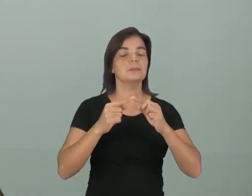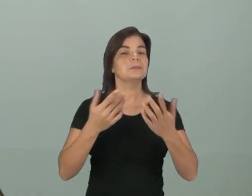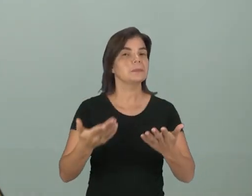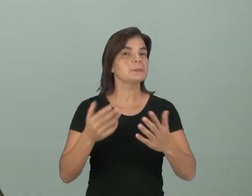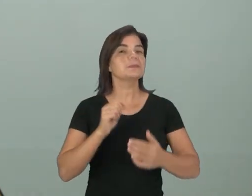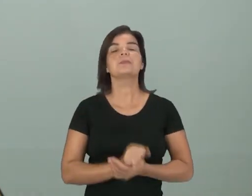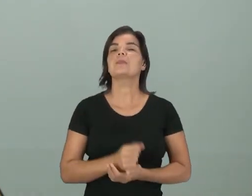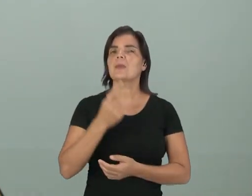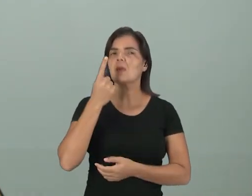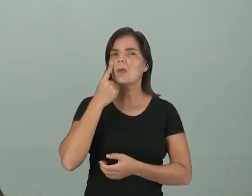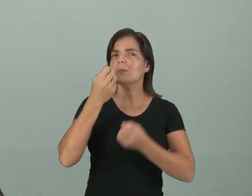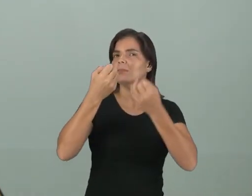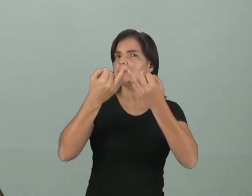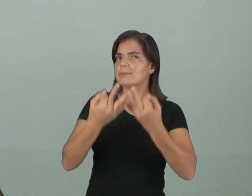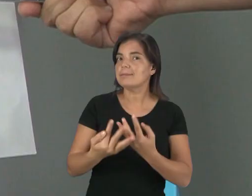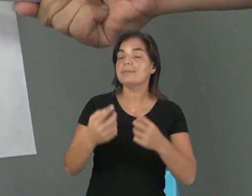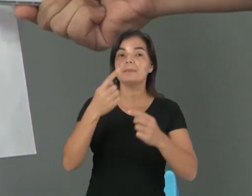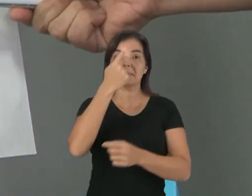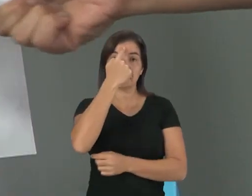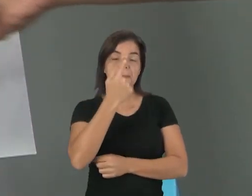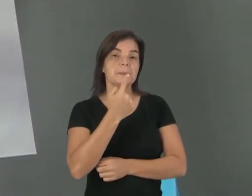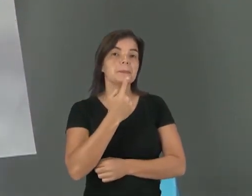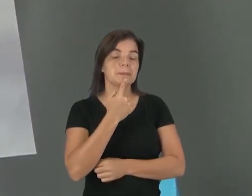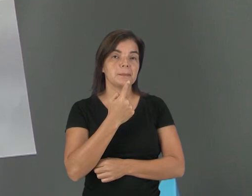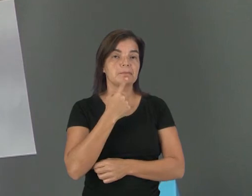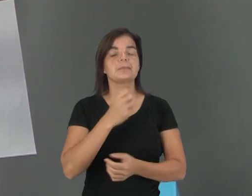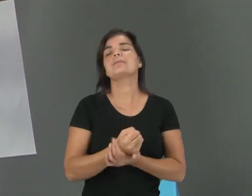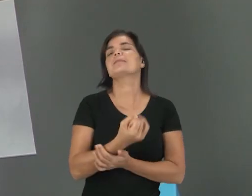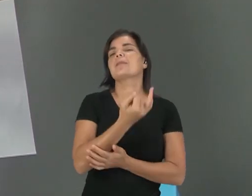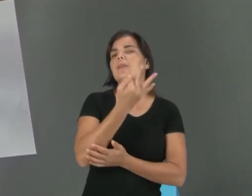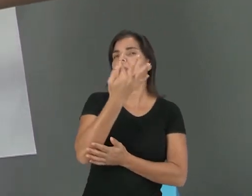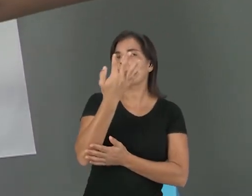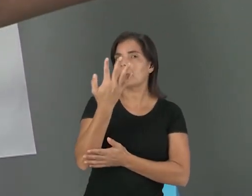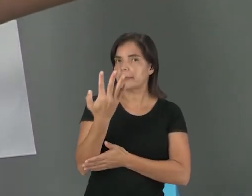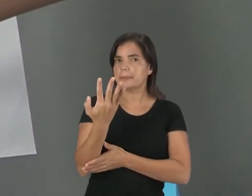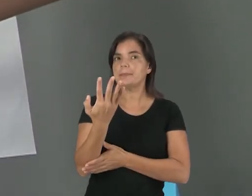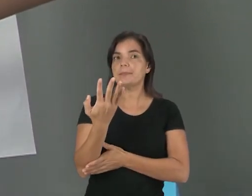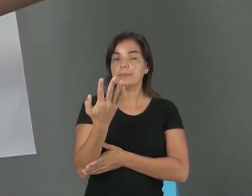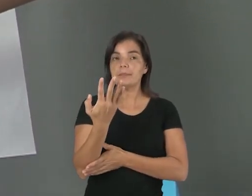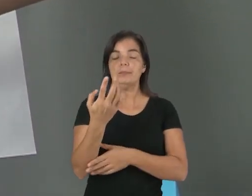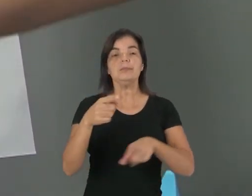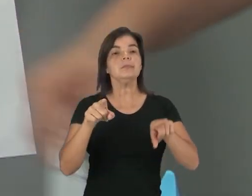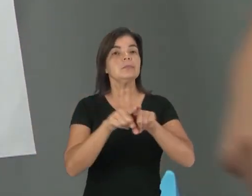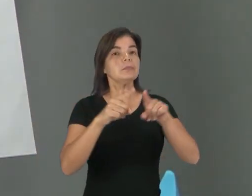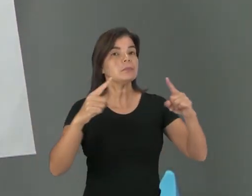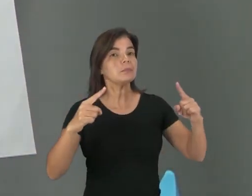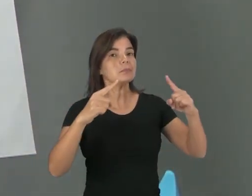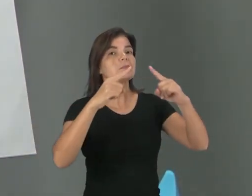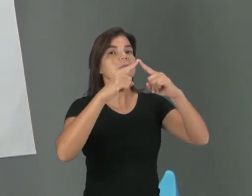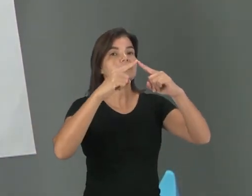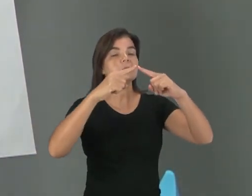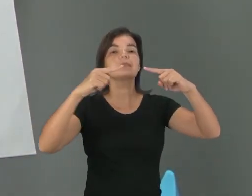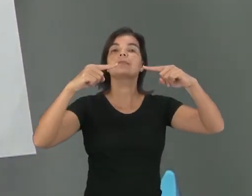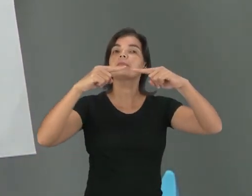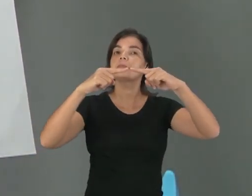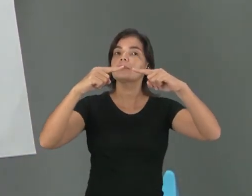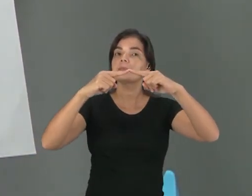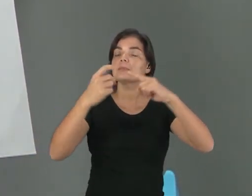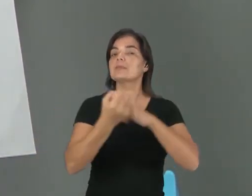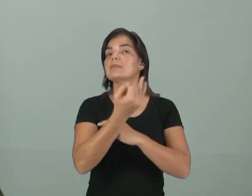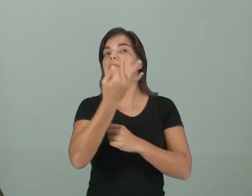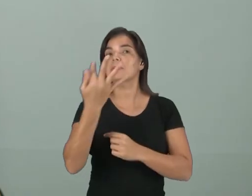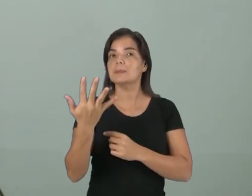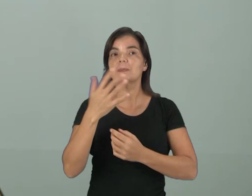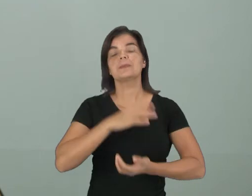mesmo. E nós podemos dizer que essa figura tem quantos vértices e quantas arestas? Vamos contar